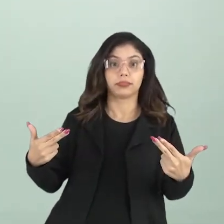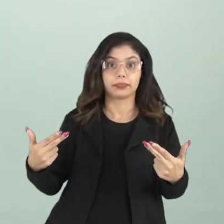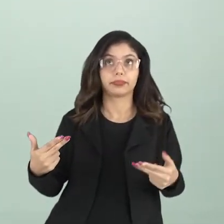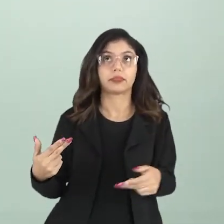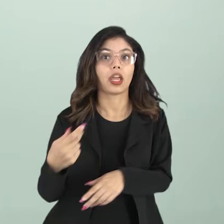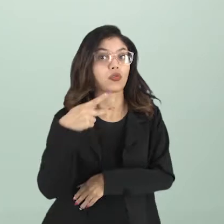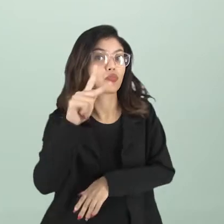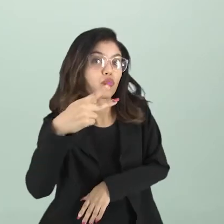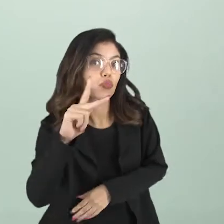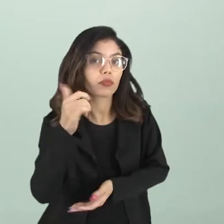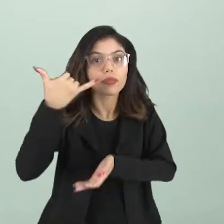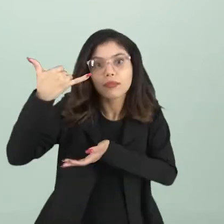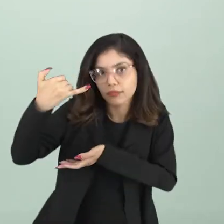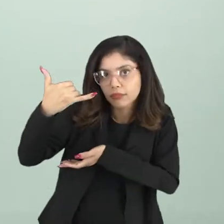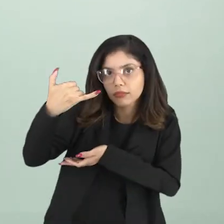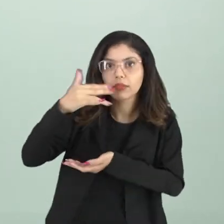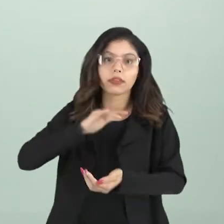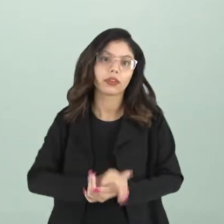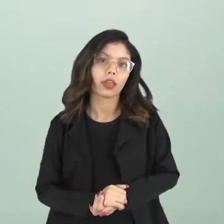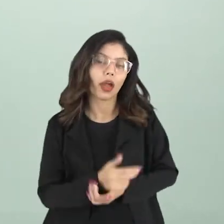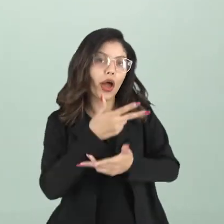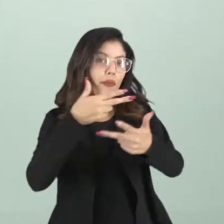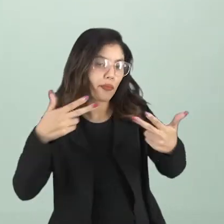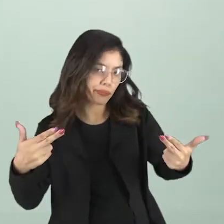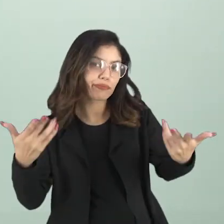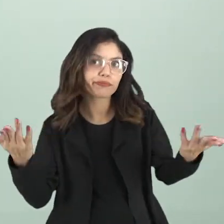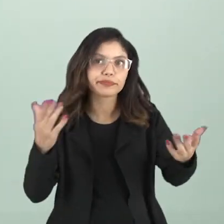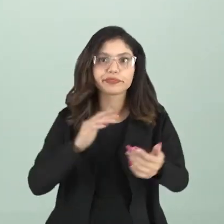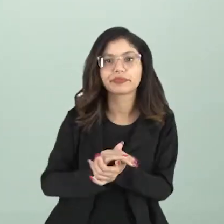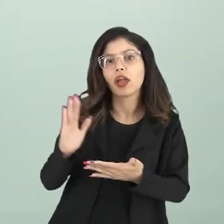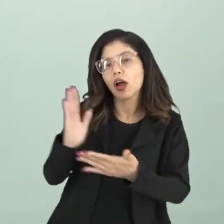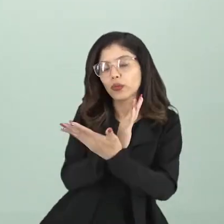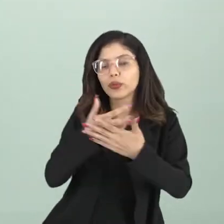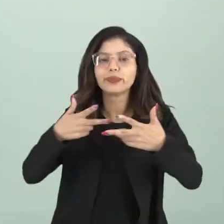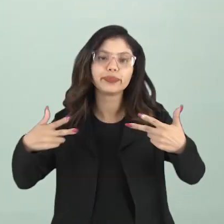A sua caneta é um objeto. Ou seja,